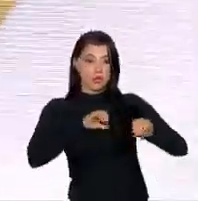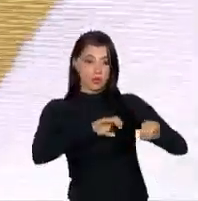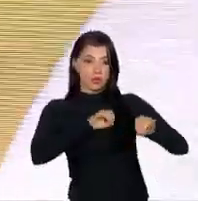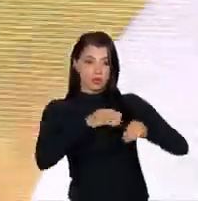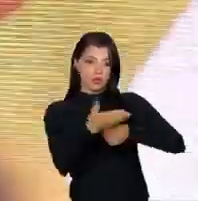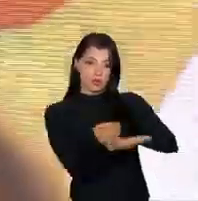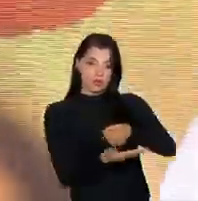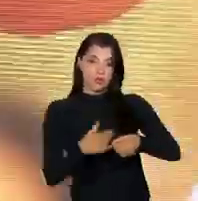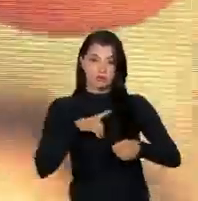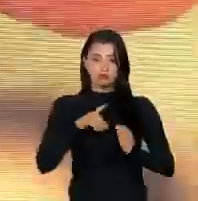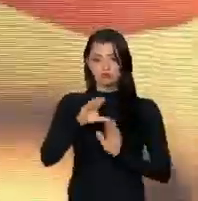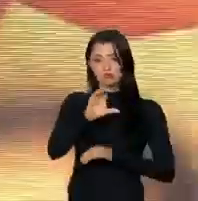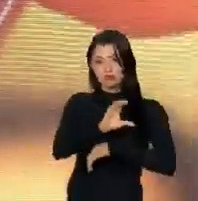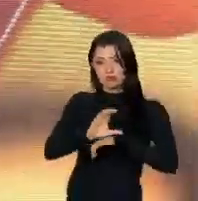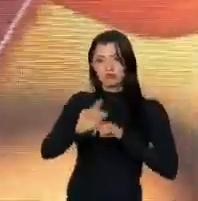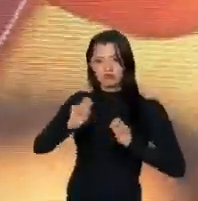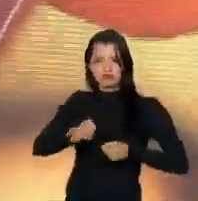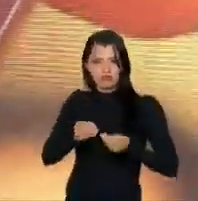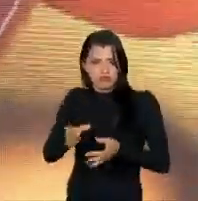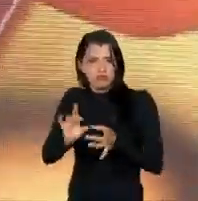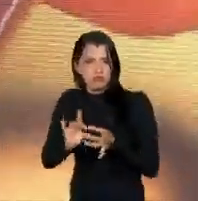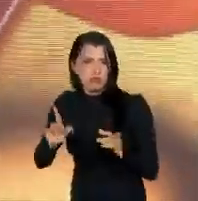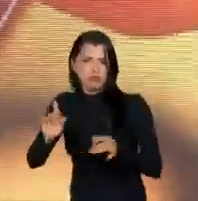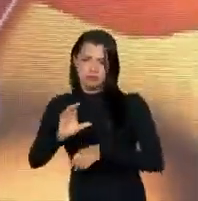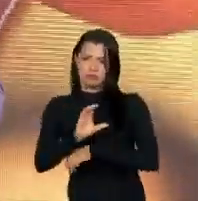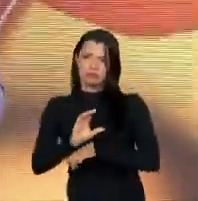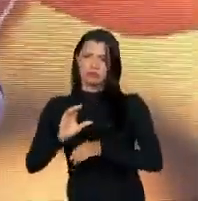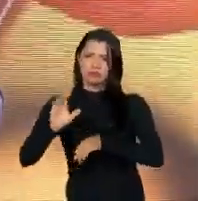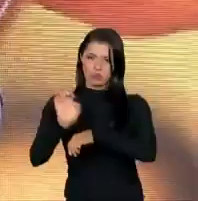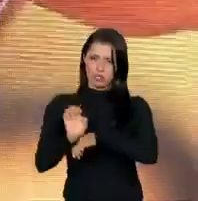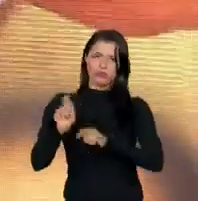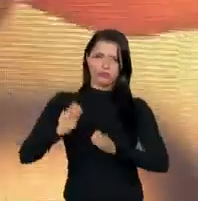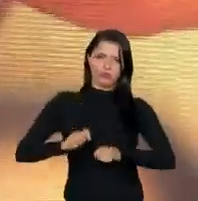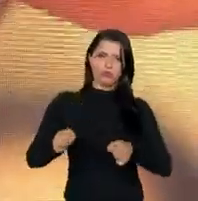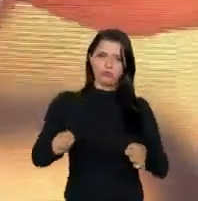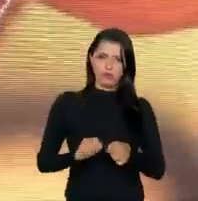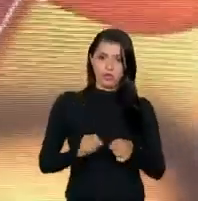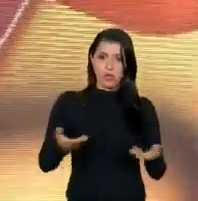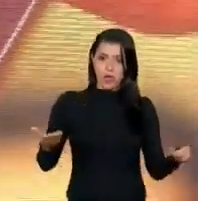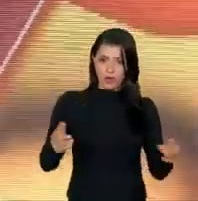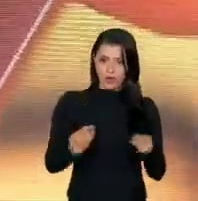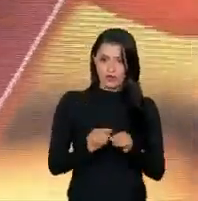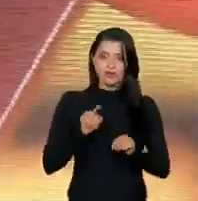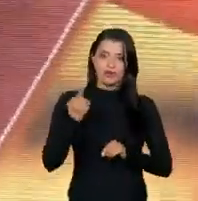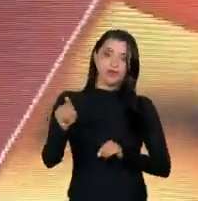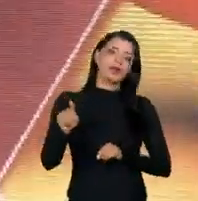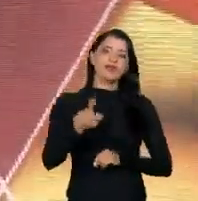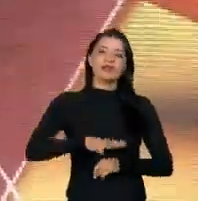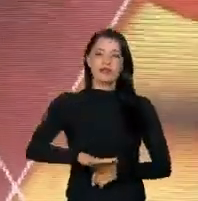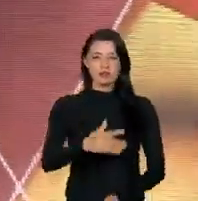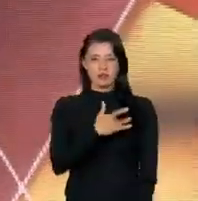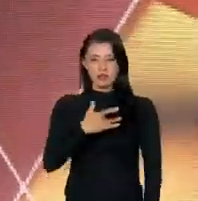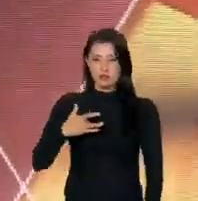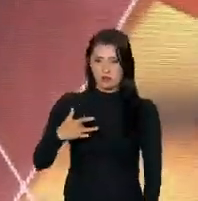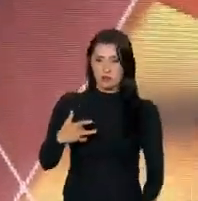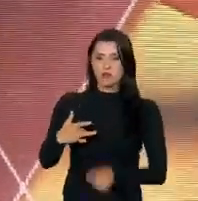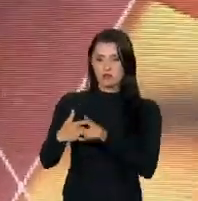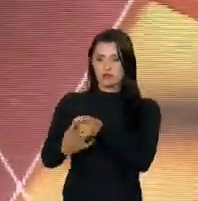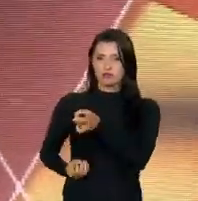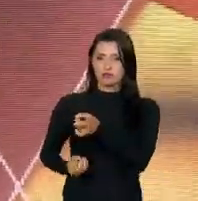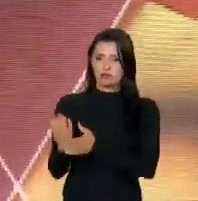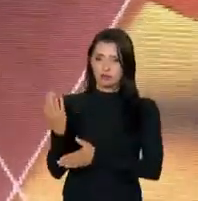Constituição permitiu o Estado fazer isso. Hoje nós já estamos fazendo isso na saúde. Há 3 anos atrás nós